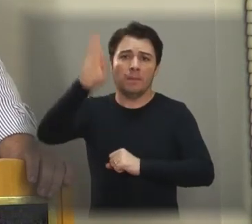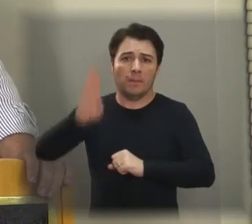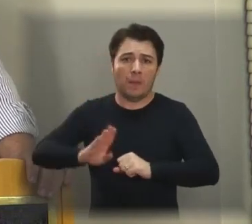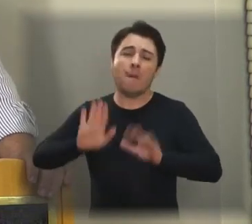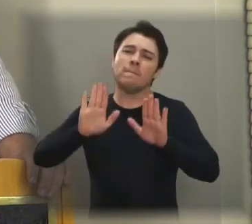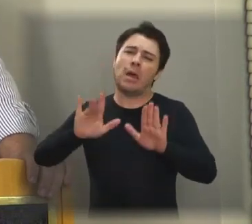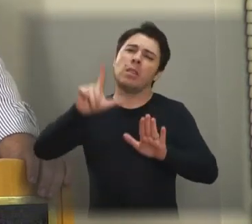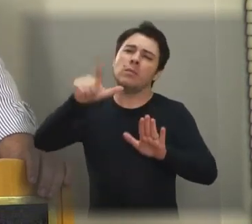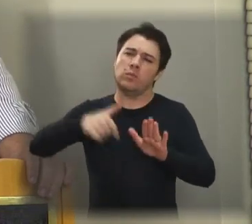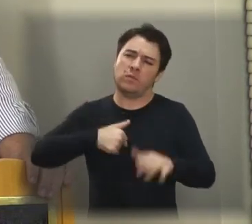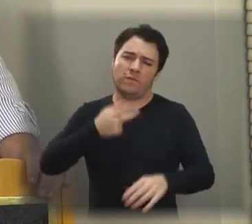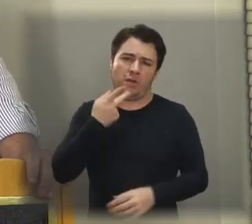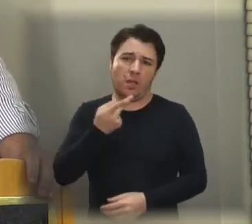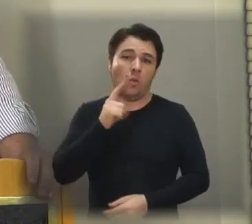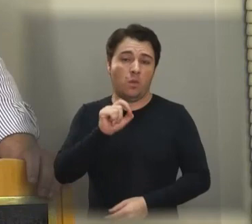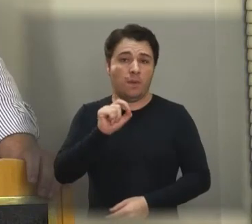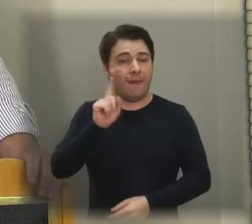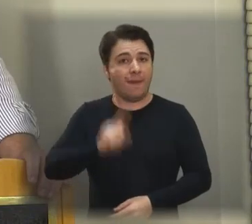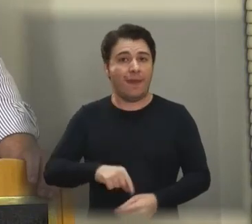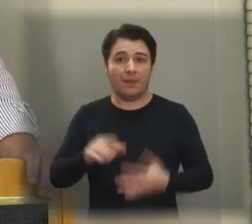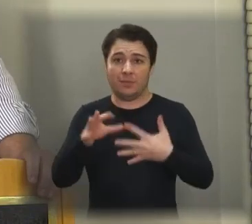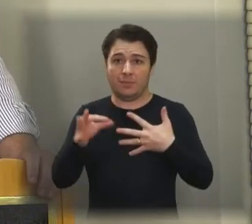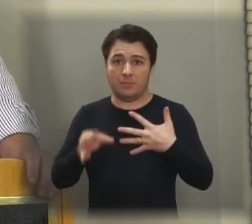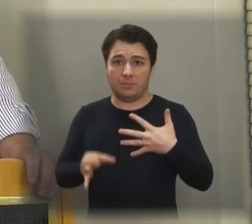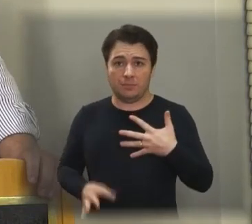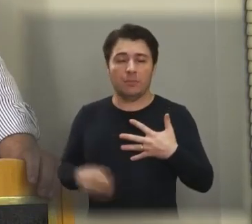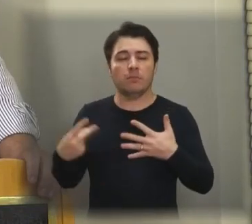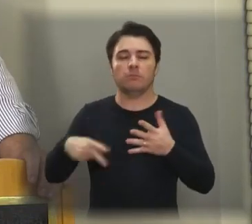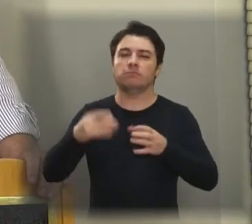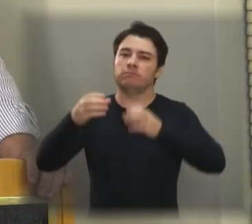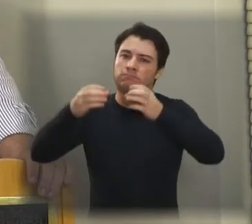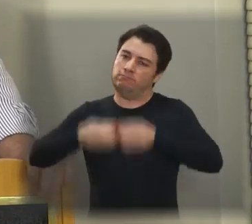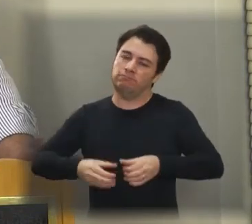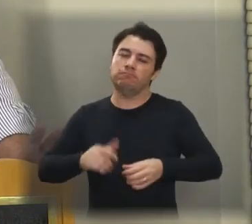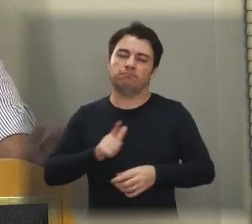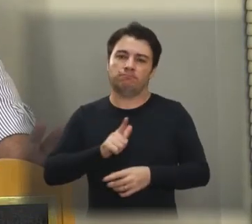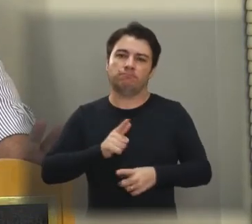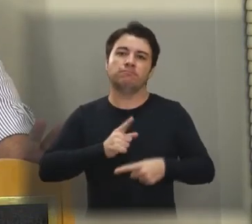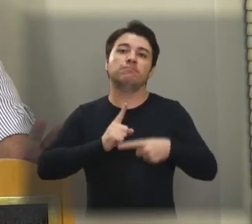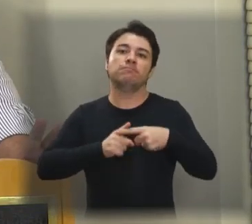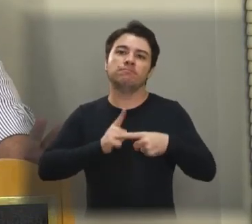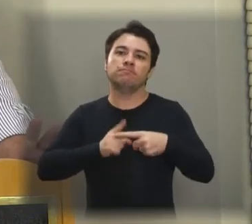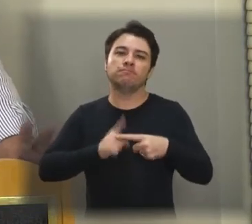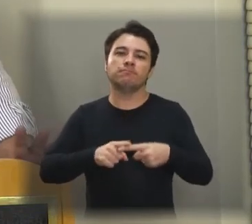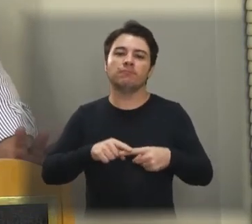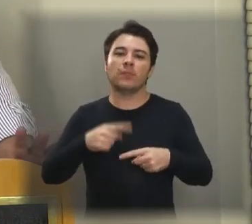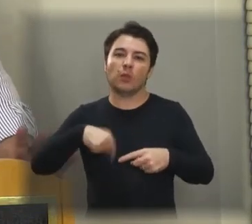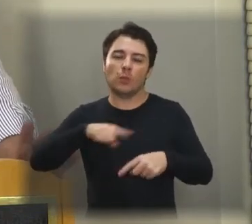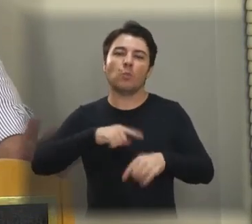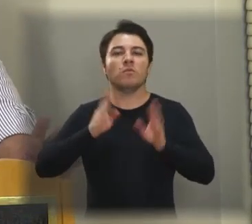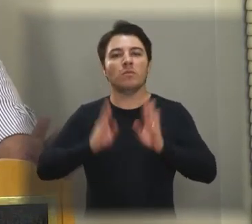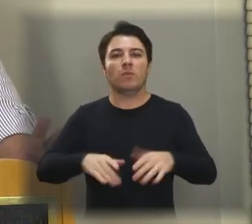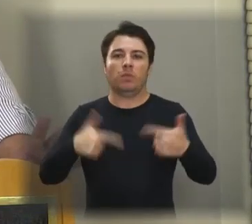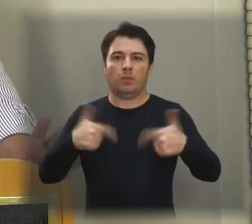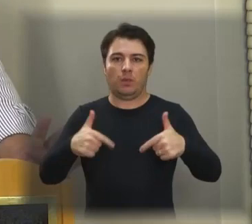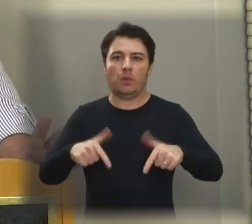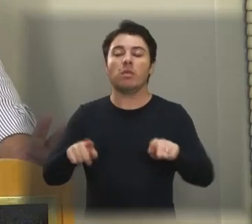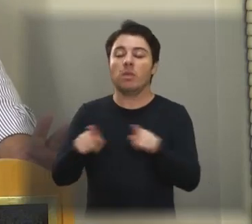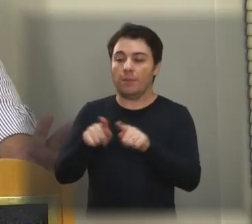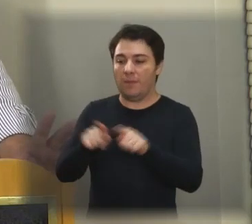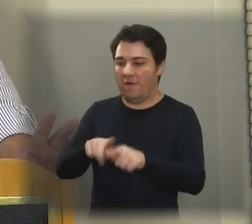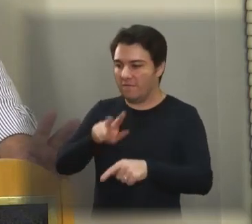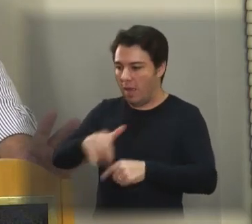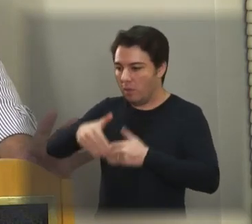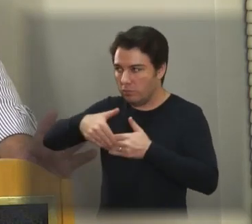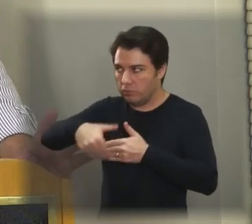vai entrar de novo ou volto a repetir no detalhe de alguns bairros que até foi citado aqui para a gente poder mostrar algumas ações que a gente já fez e vai